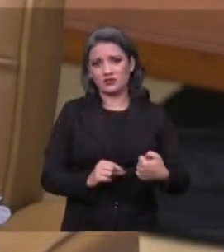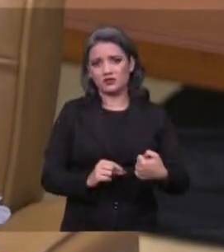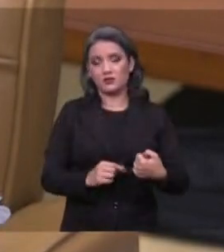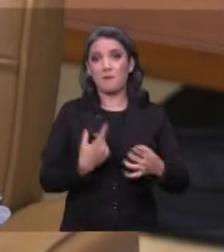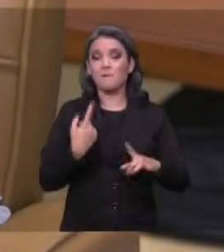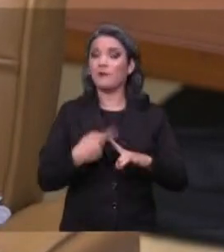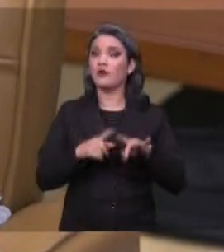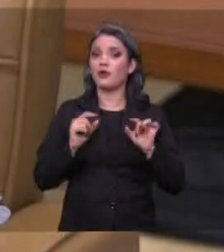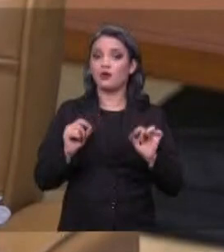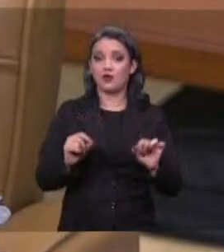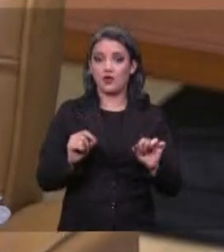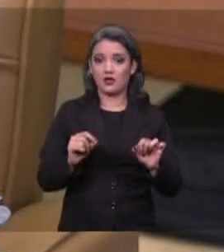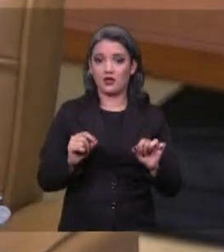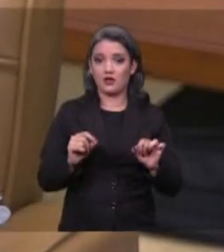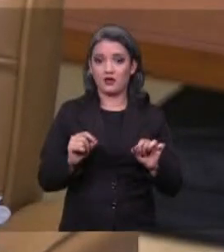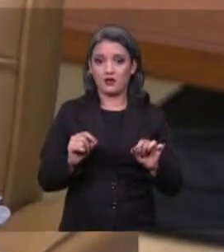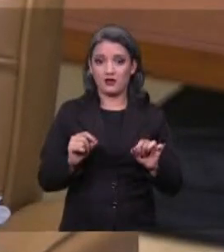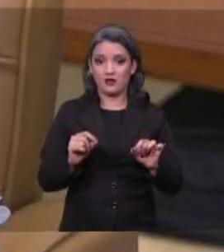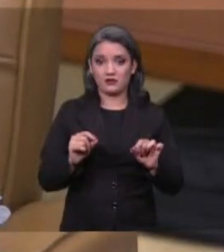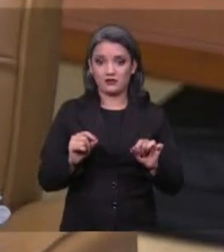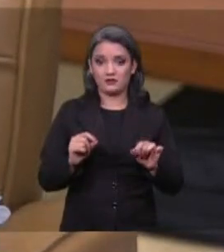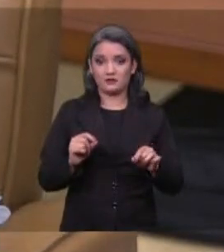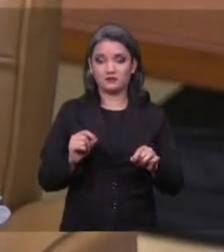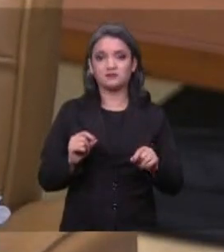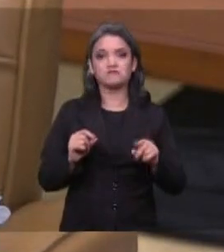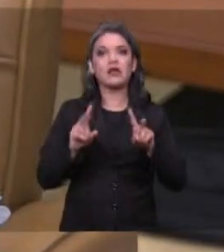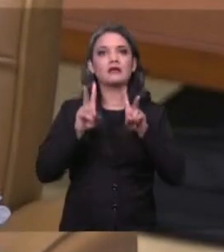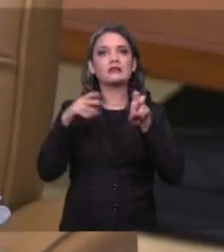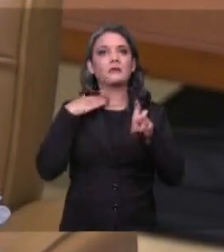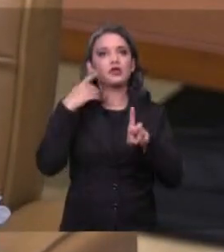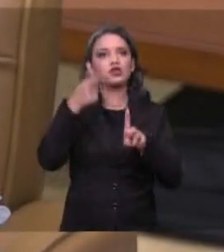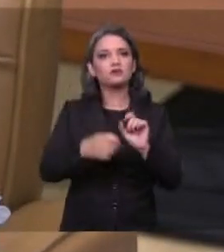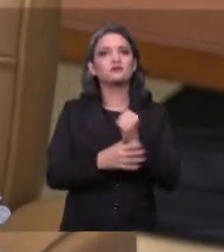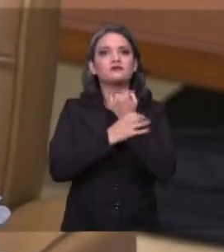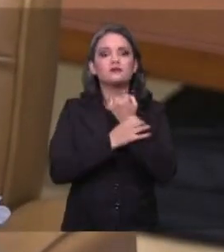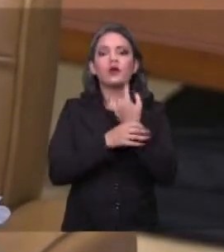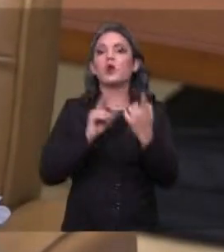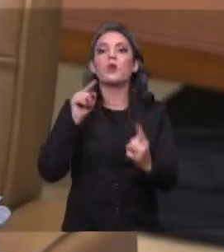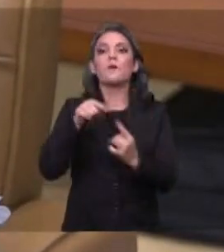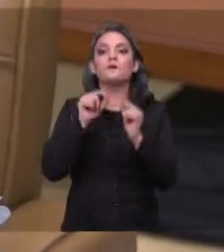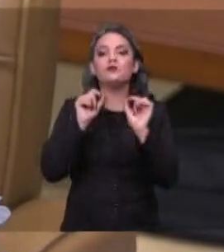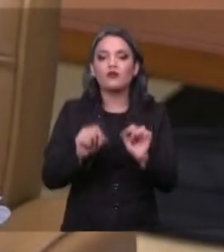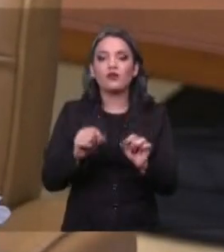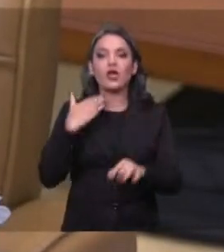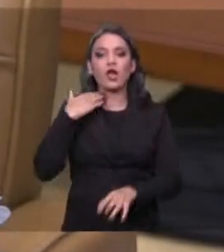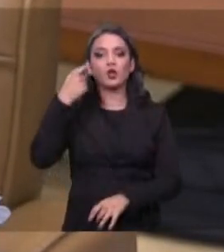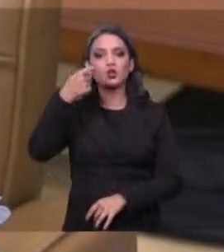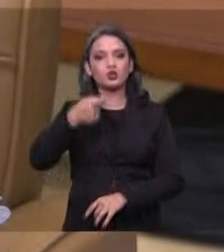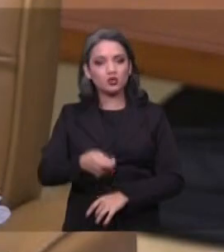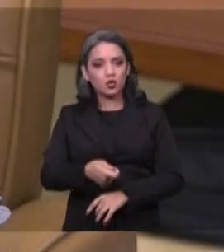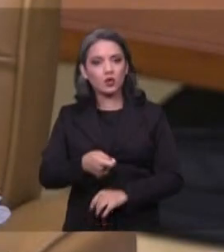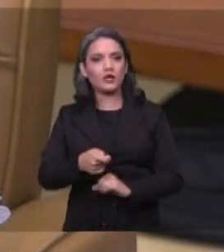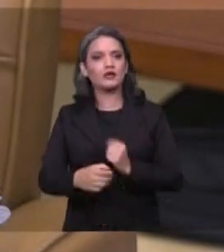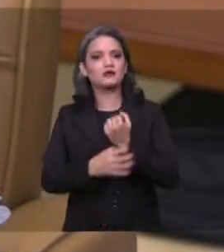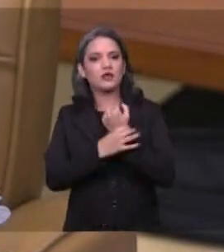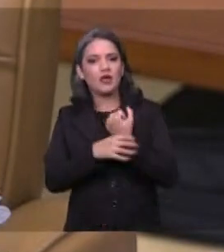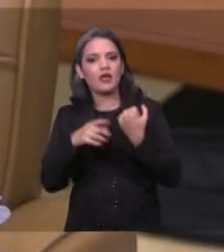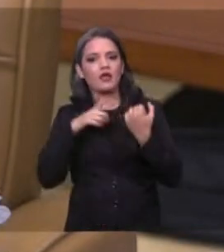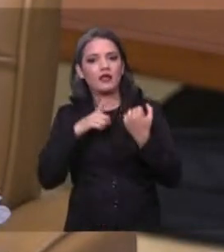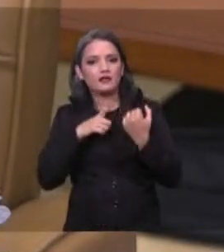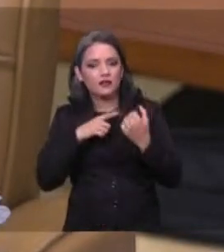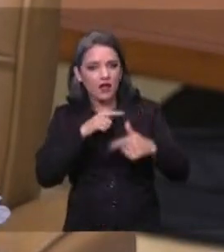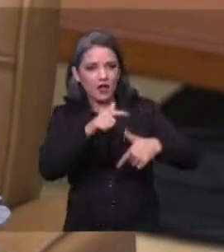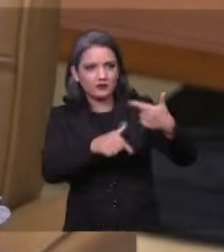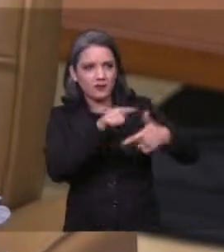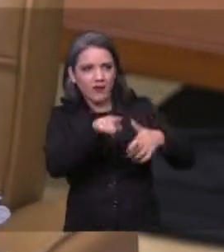Se a ideia, desde o início, é que o juiz possa fazer uma verificação, uma supervisão jurisdicional da